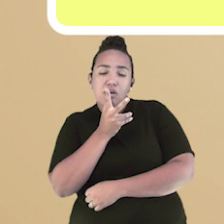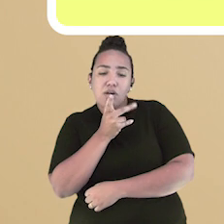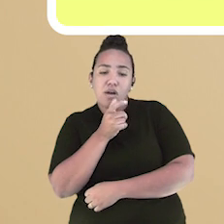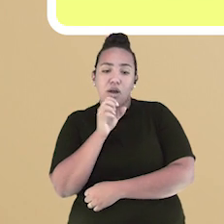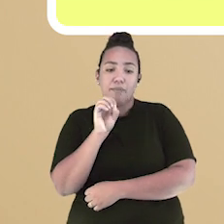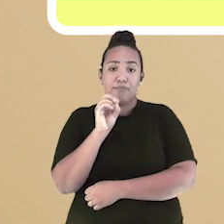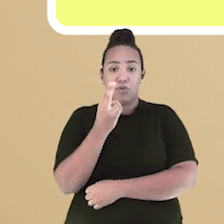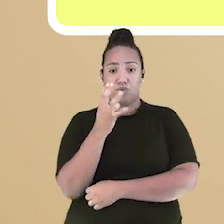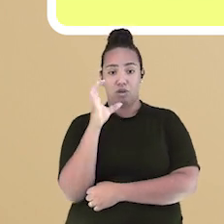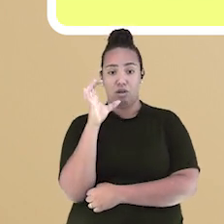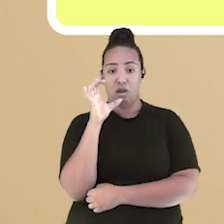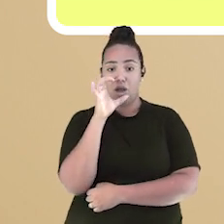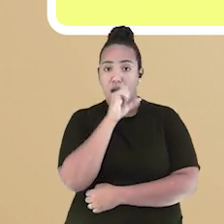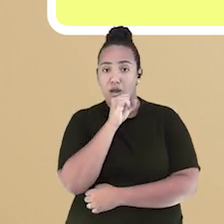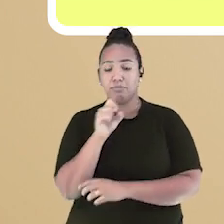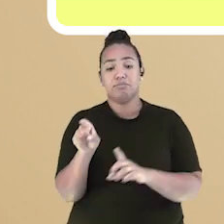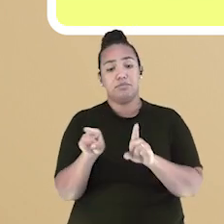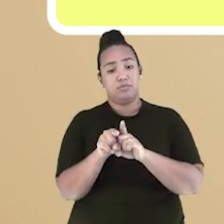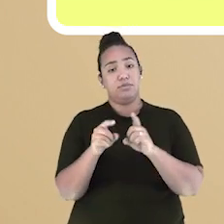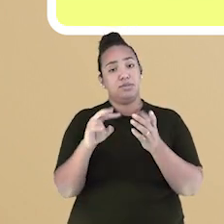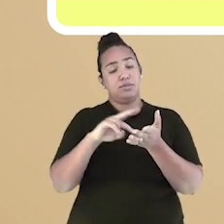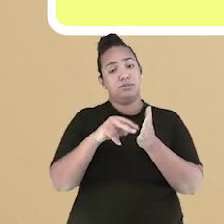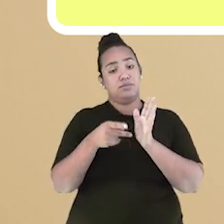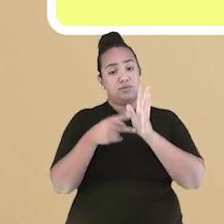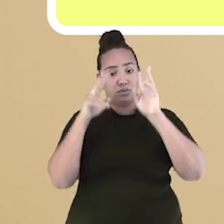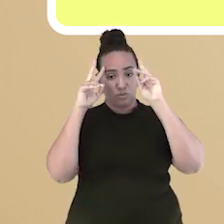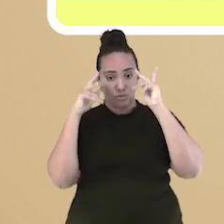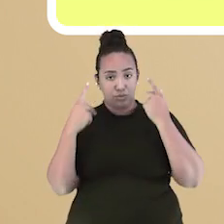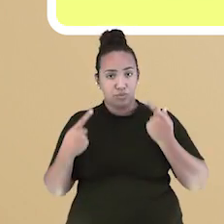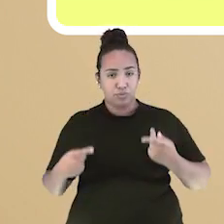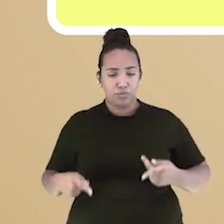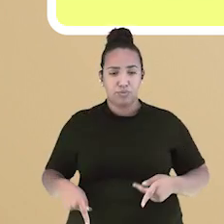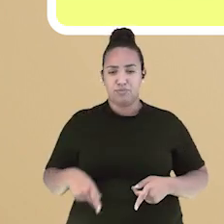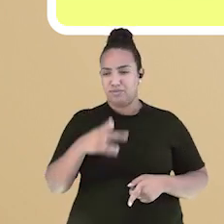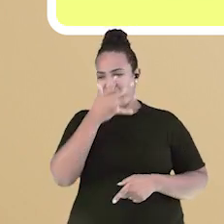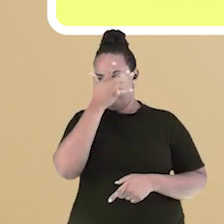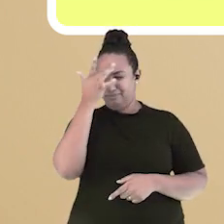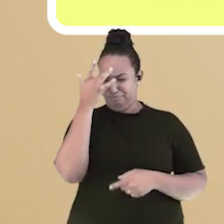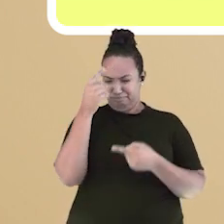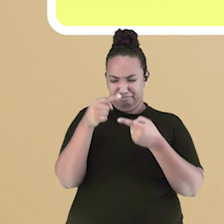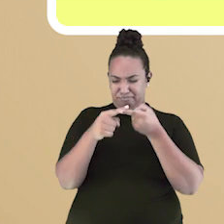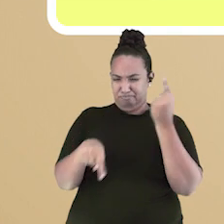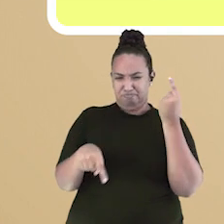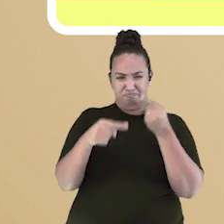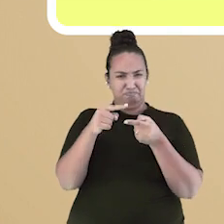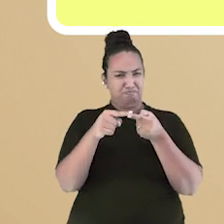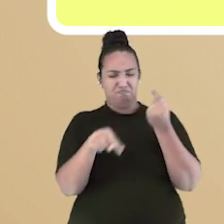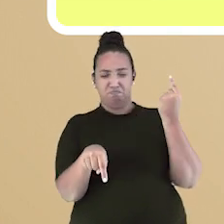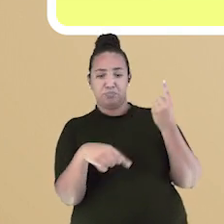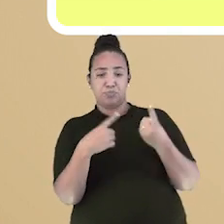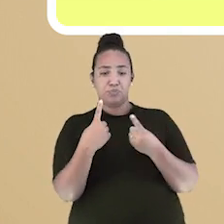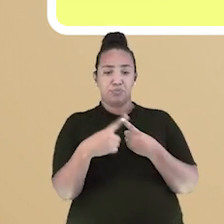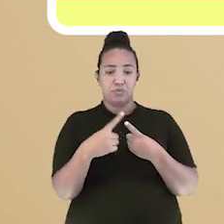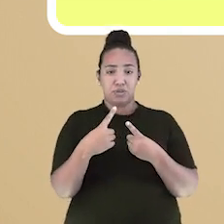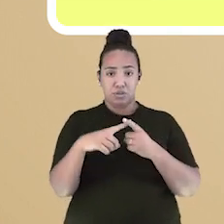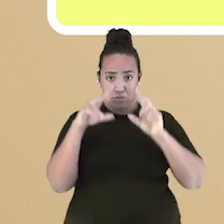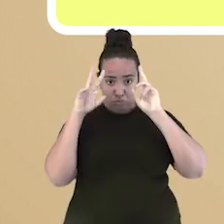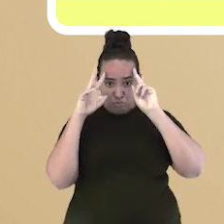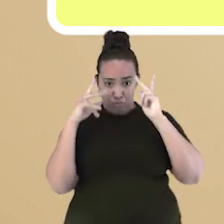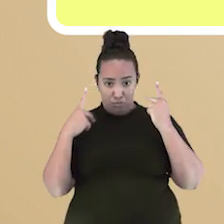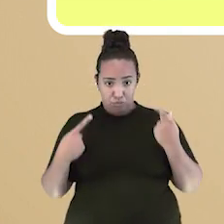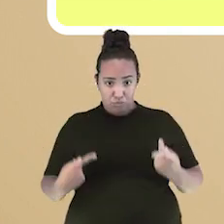Isso incluía também a evolução da espécie humana, e gerou uma grande polêmica, pois indicava que o ser humano atual, o